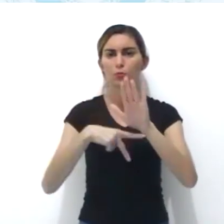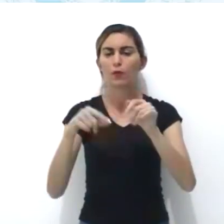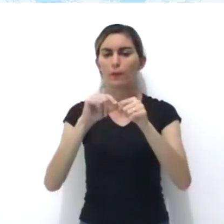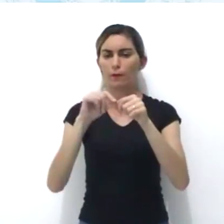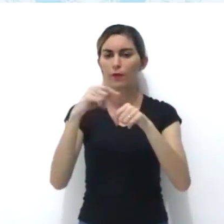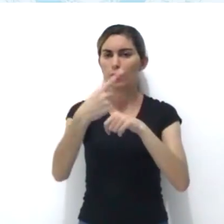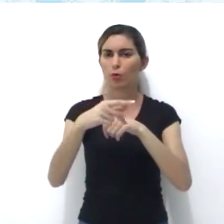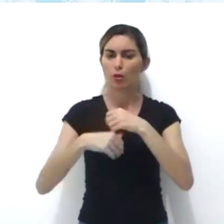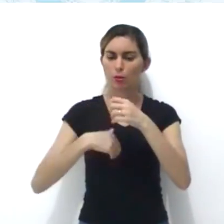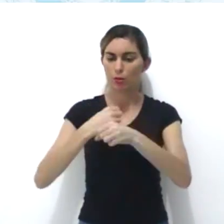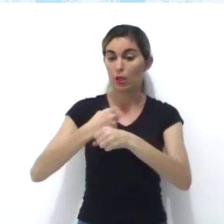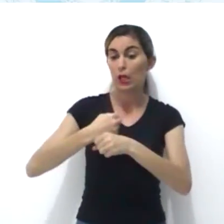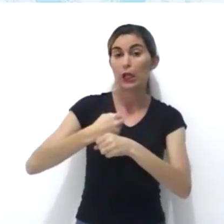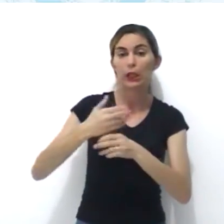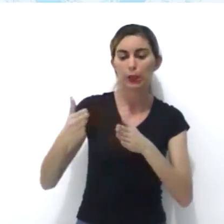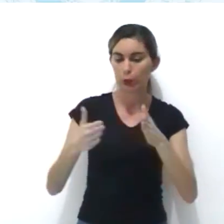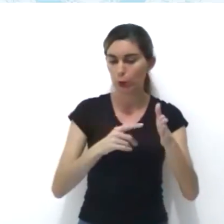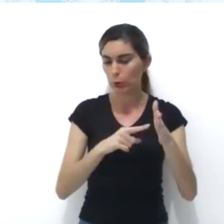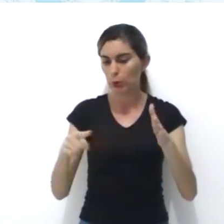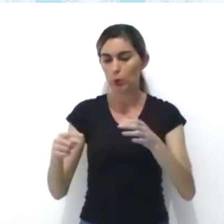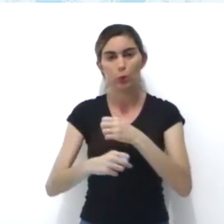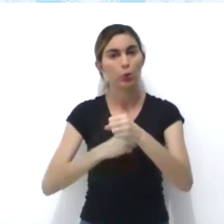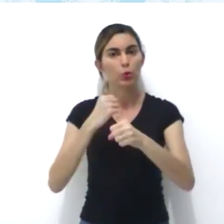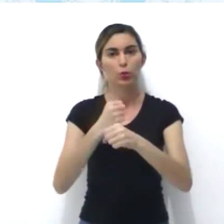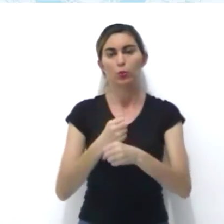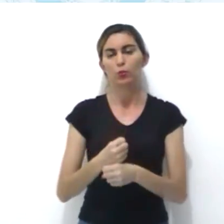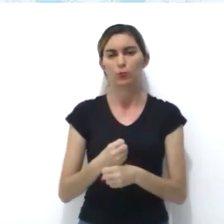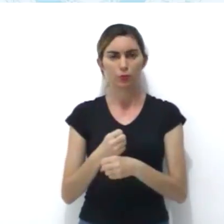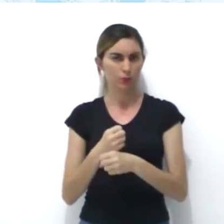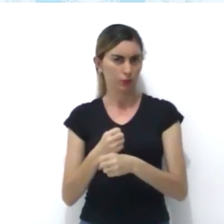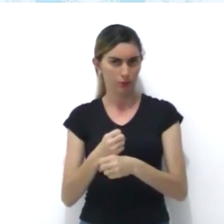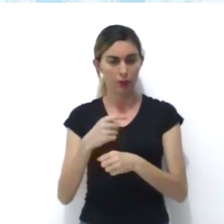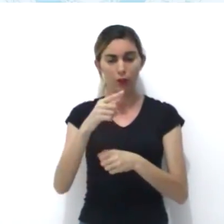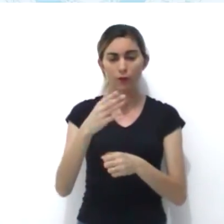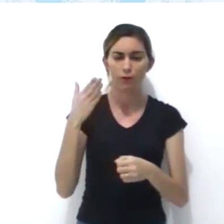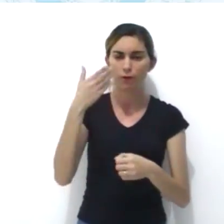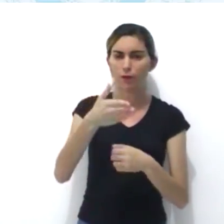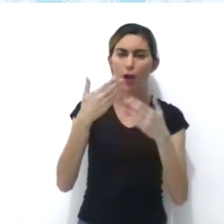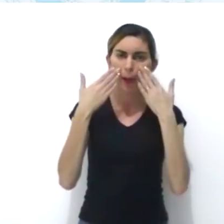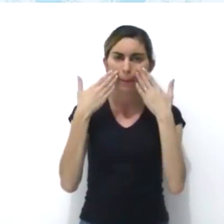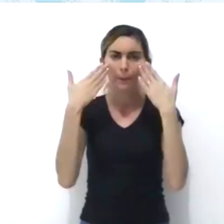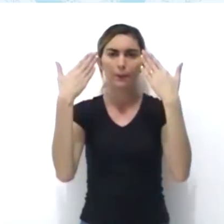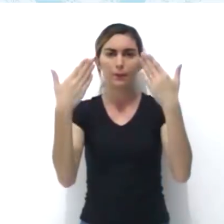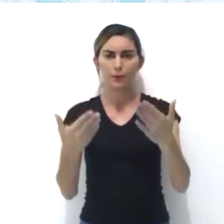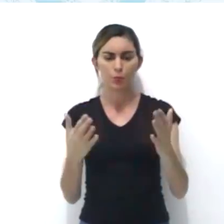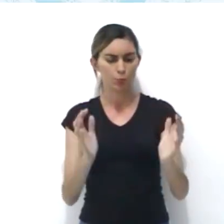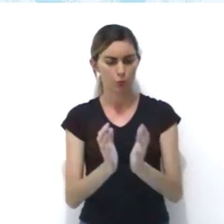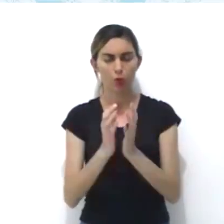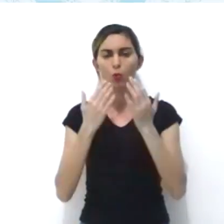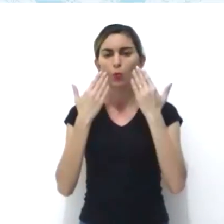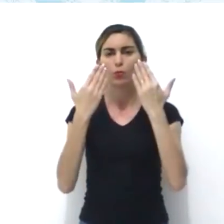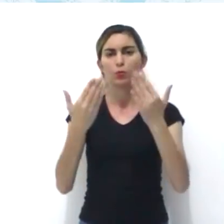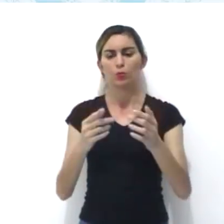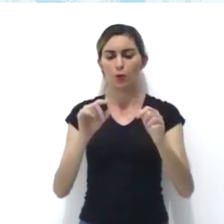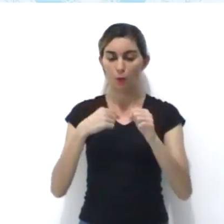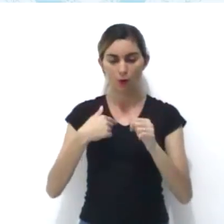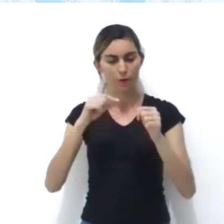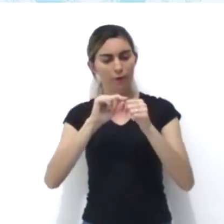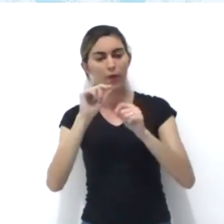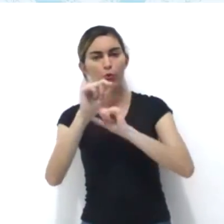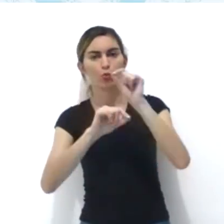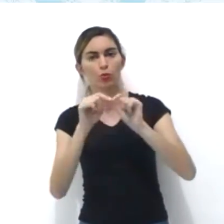planejados e executados por eles durante o ano letivo. Então, ele vai lá e ele vai apresentar o que